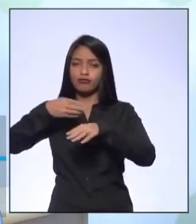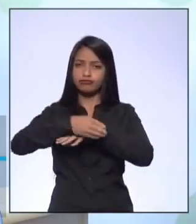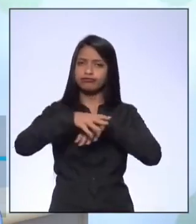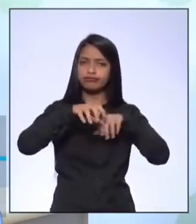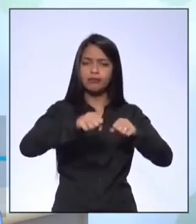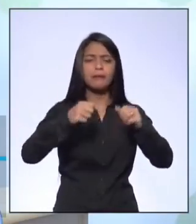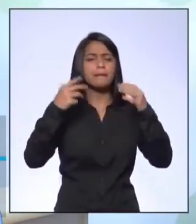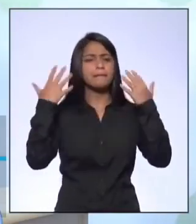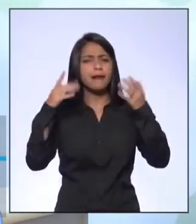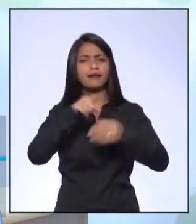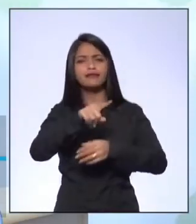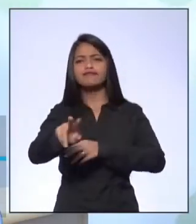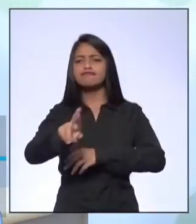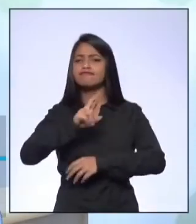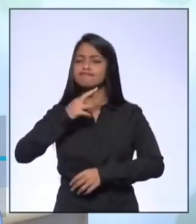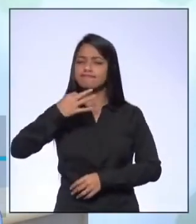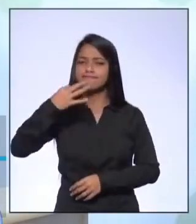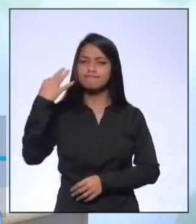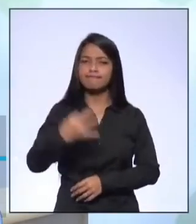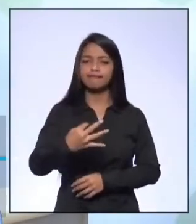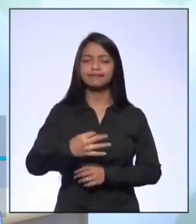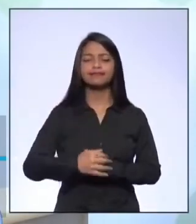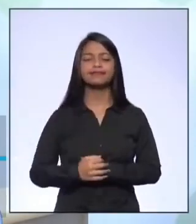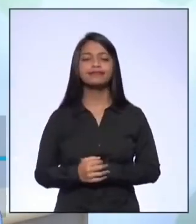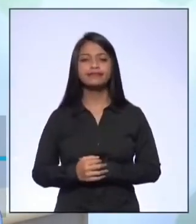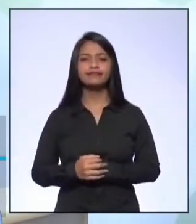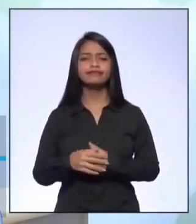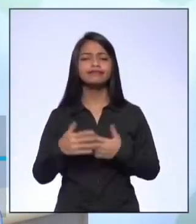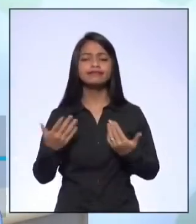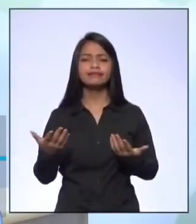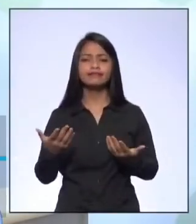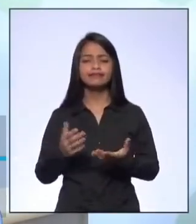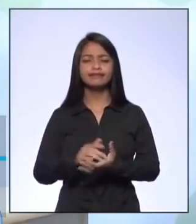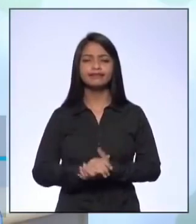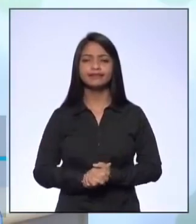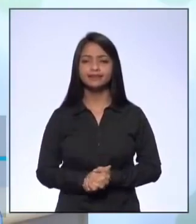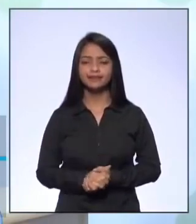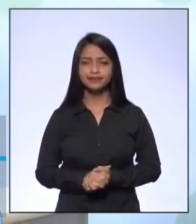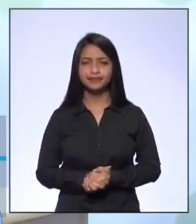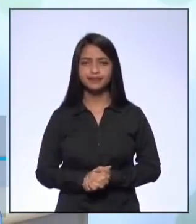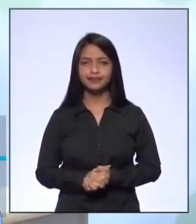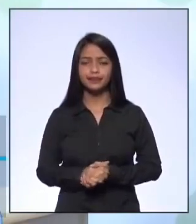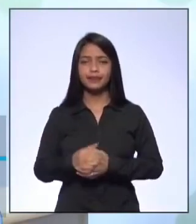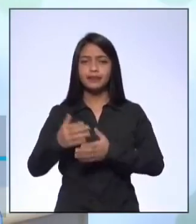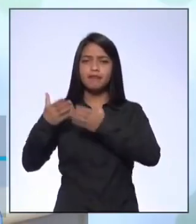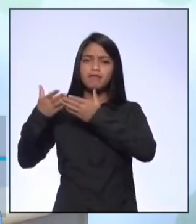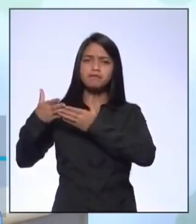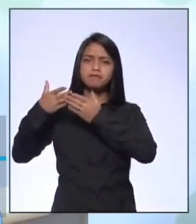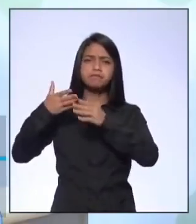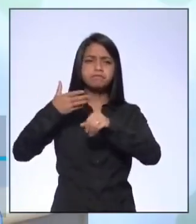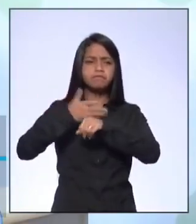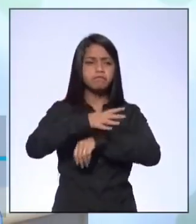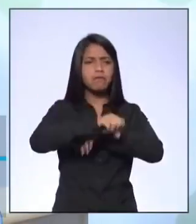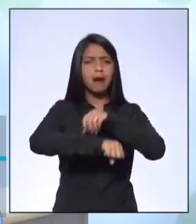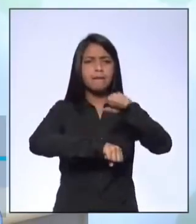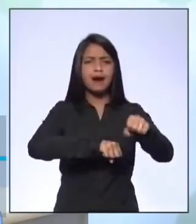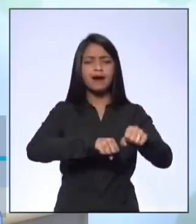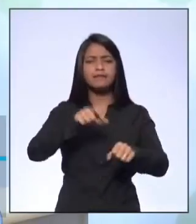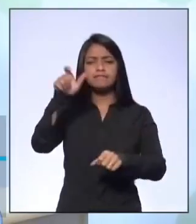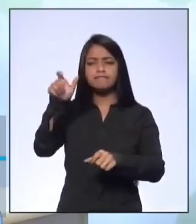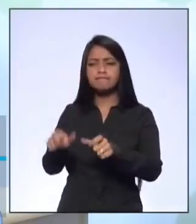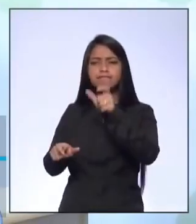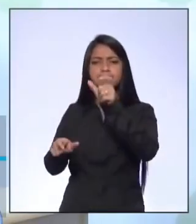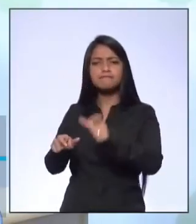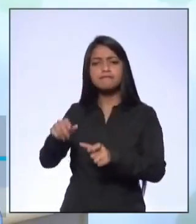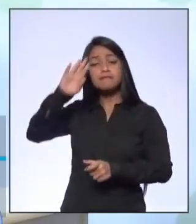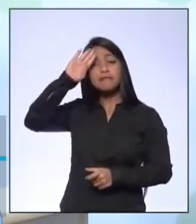está correta. Então, quem são os personagens aí dessa colonização? Quem são os